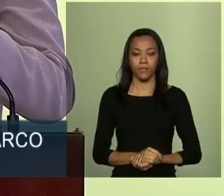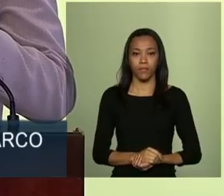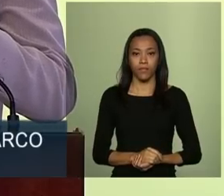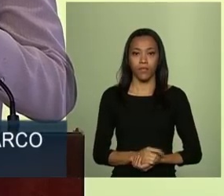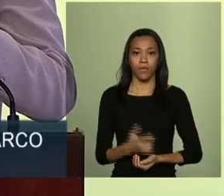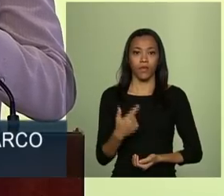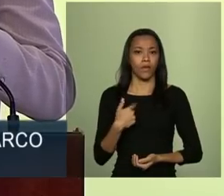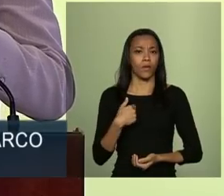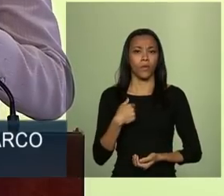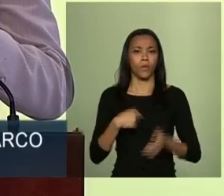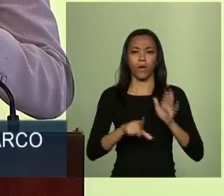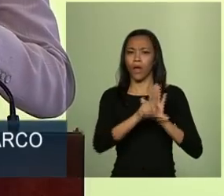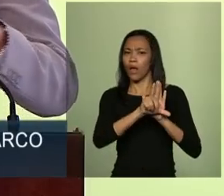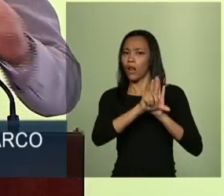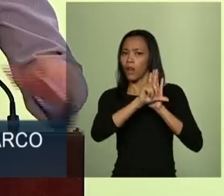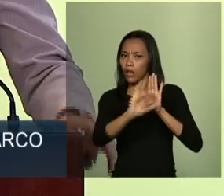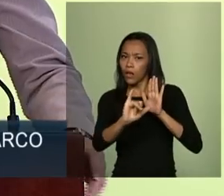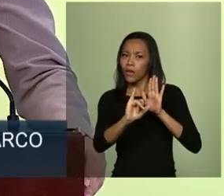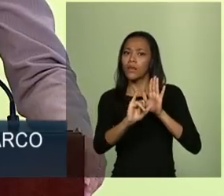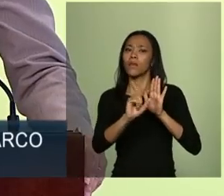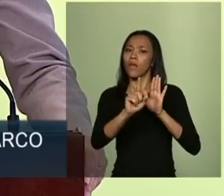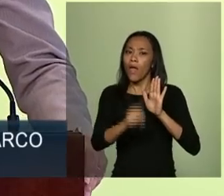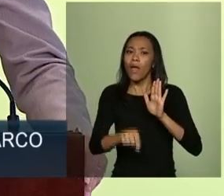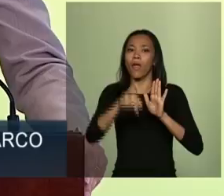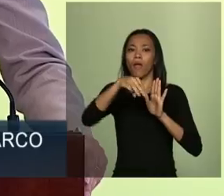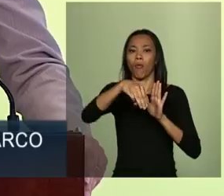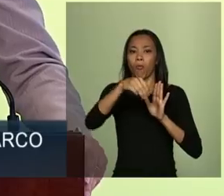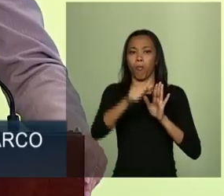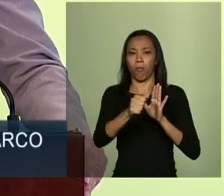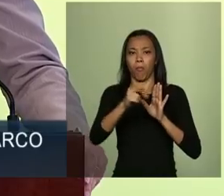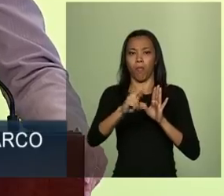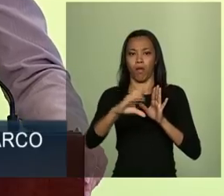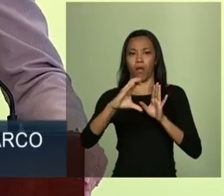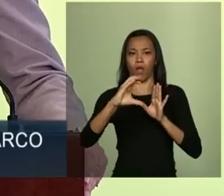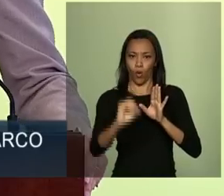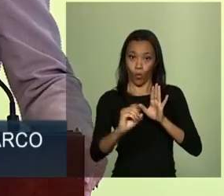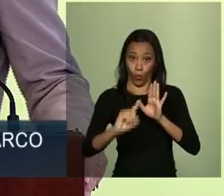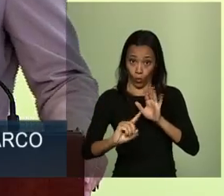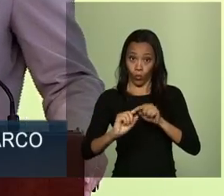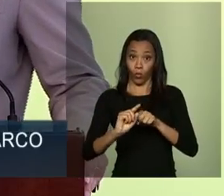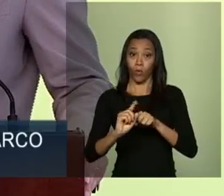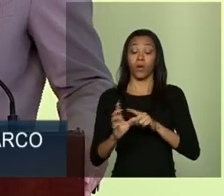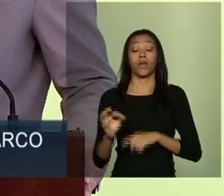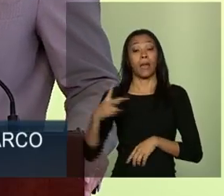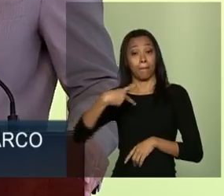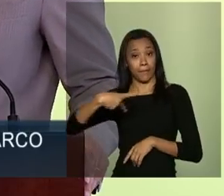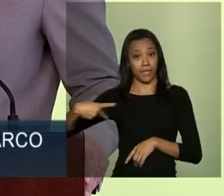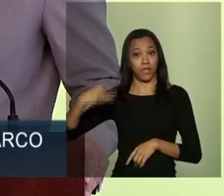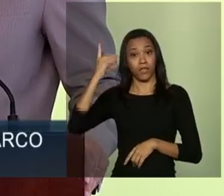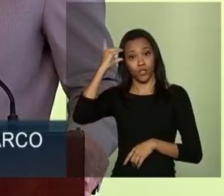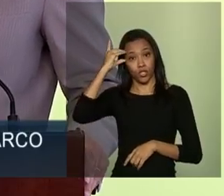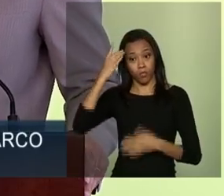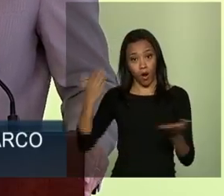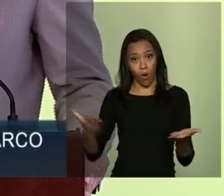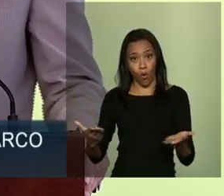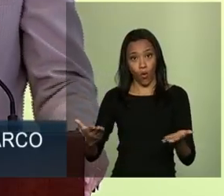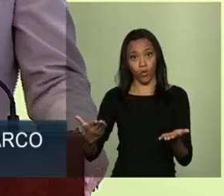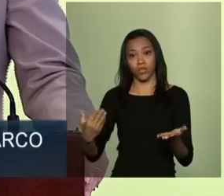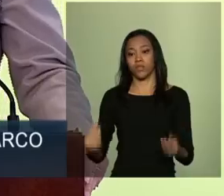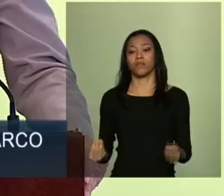o marco legal que a presidente Dilma entrega ao